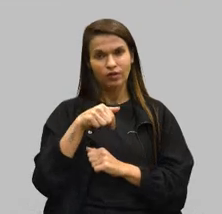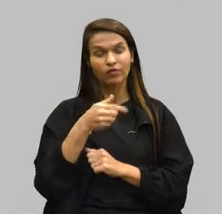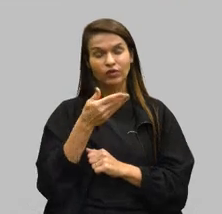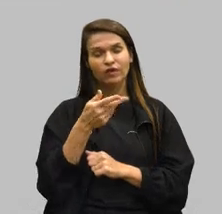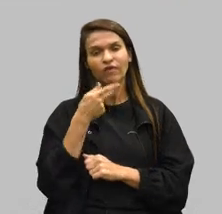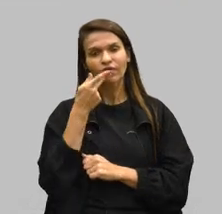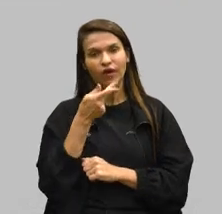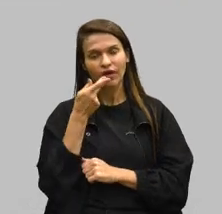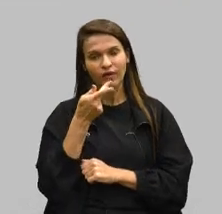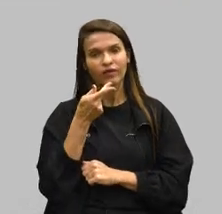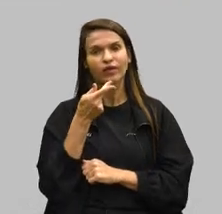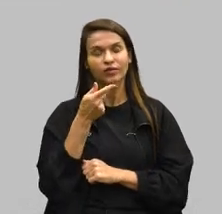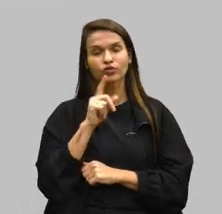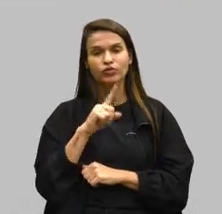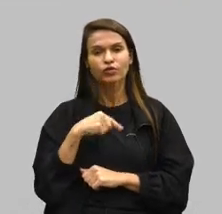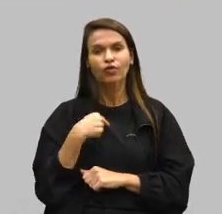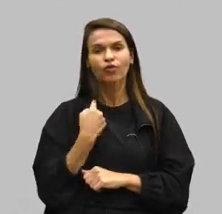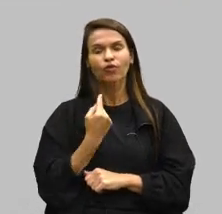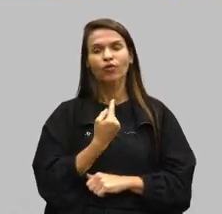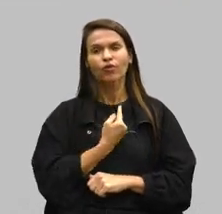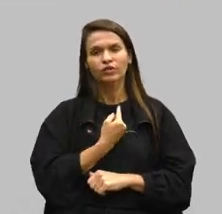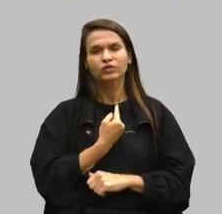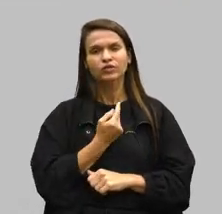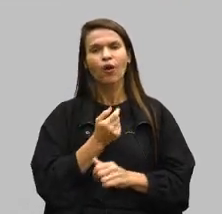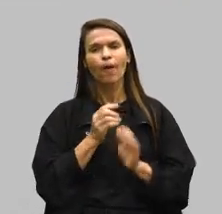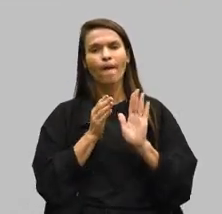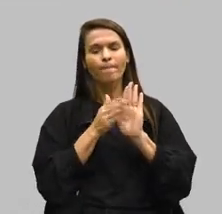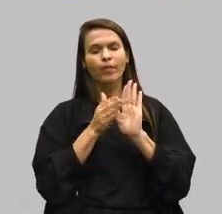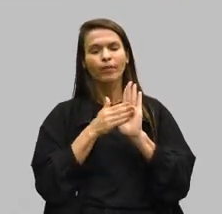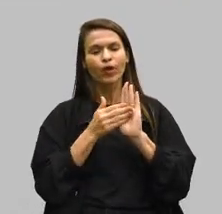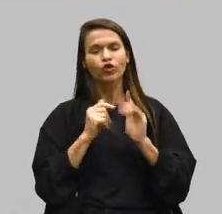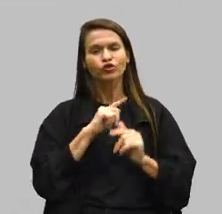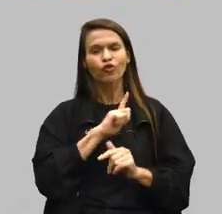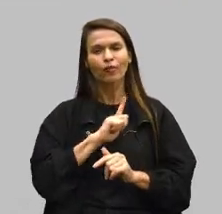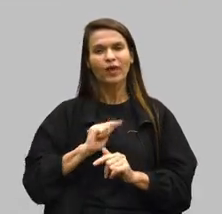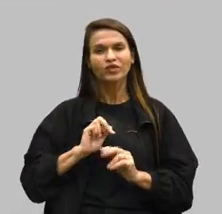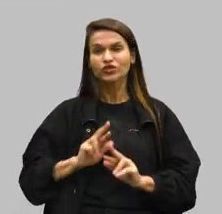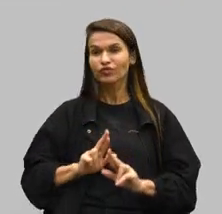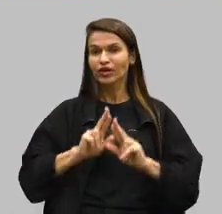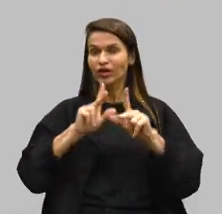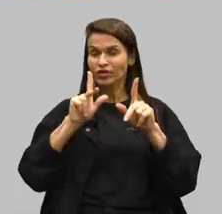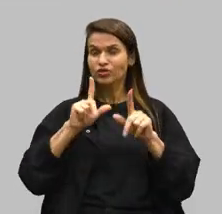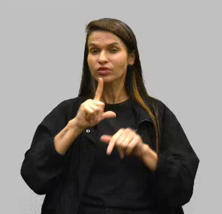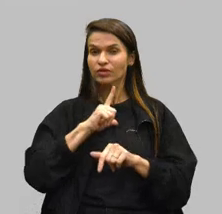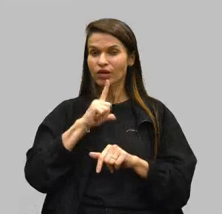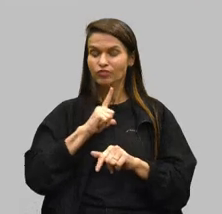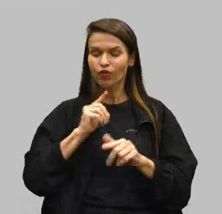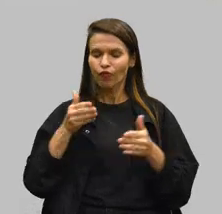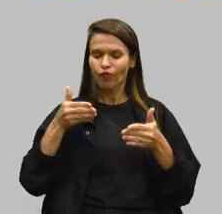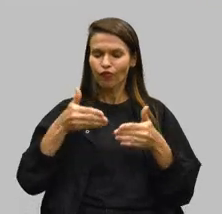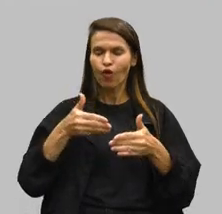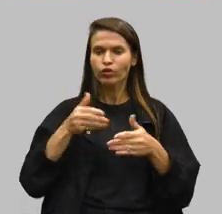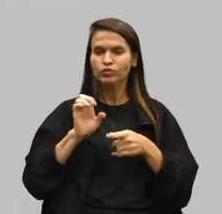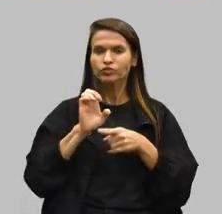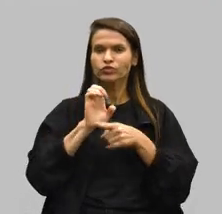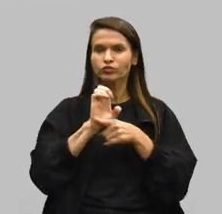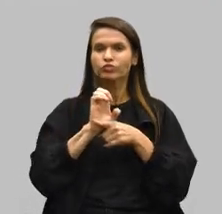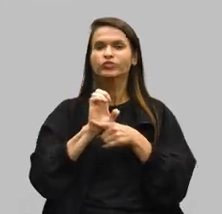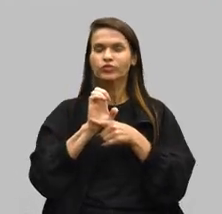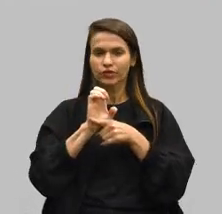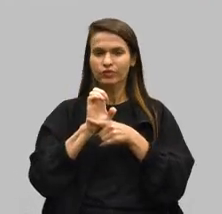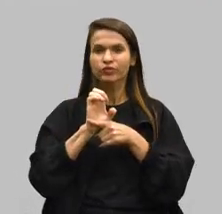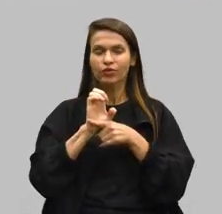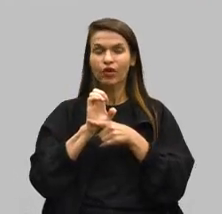eh que nós estamos em em propostas governamentais diferentes mas nós temos aqui trabalhando num estado mínimo em